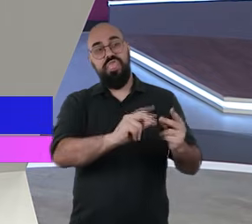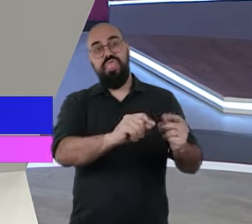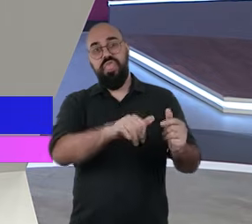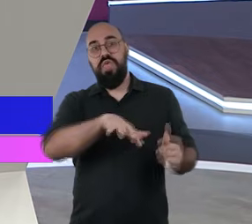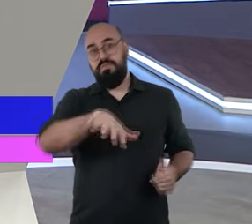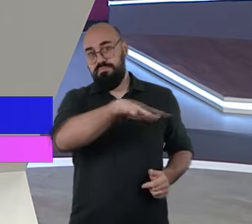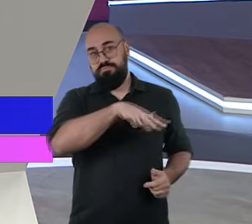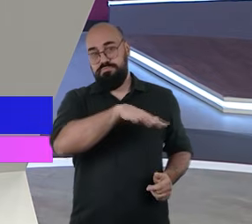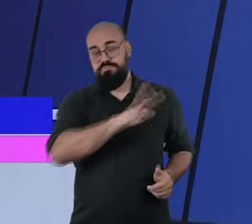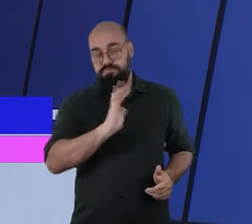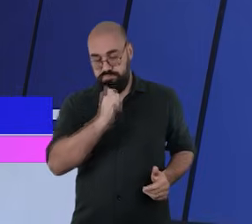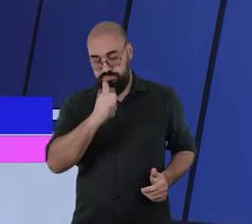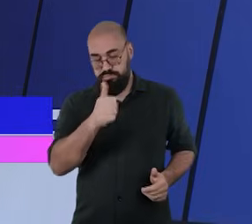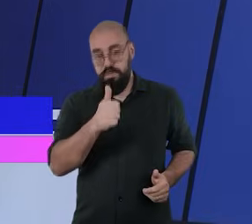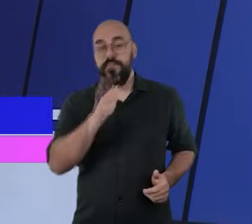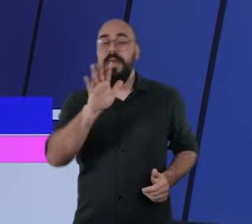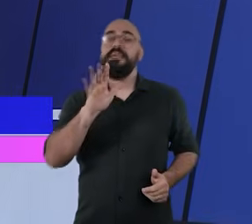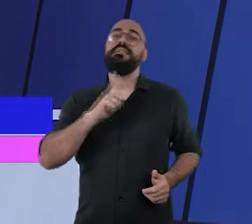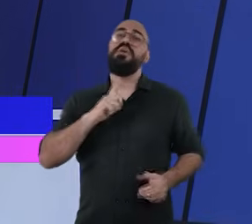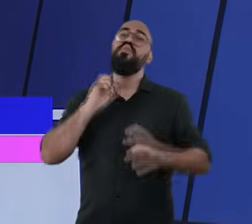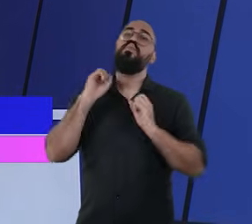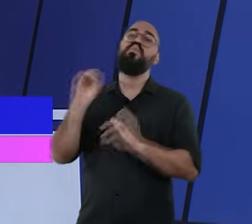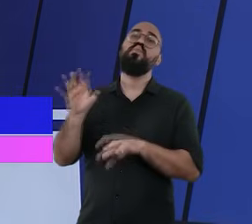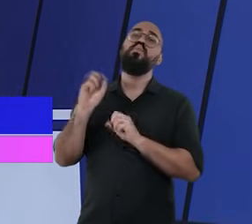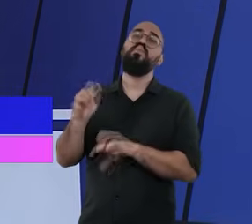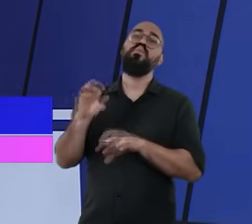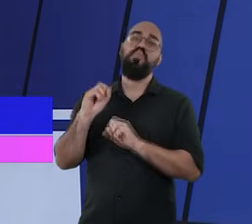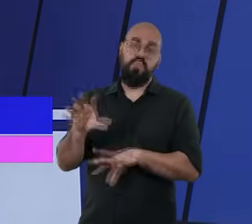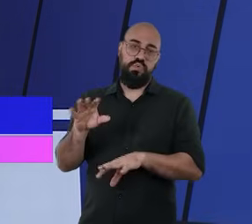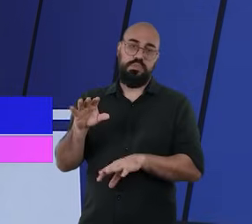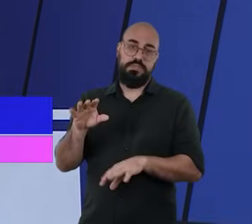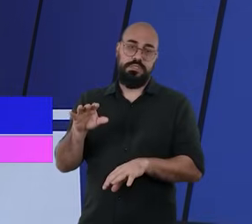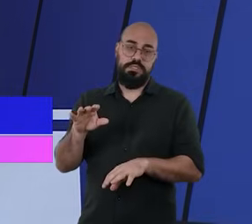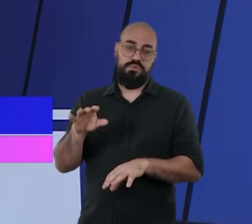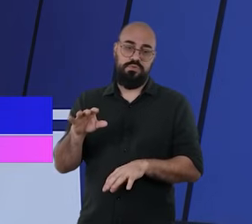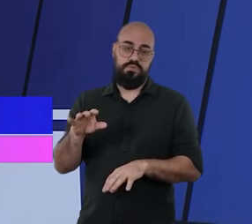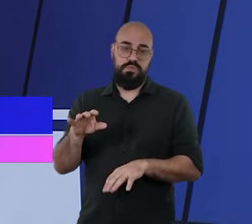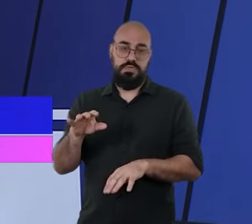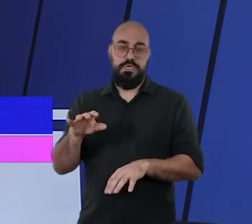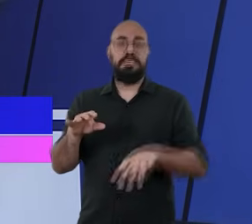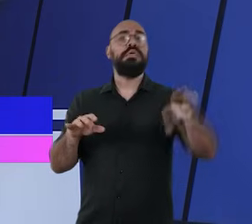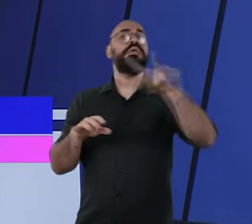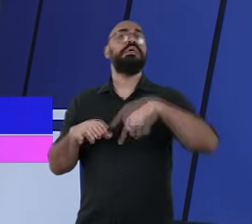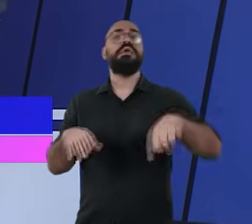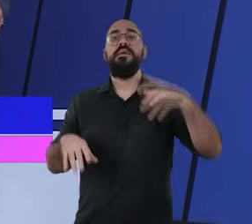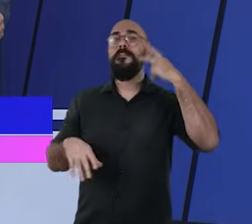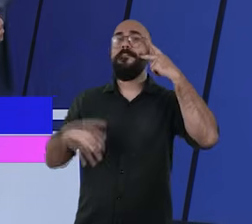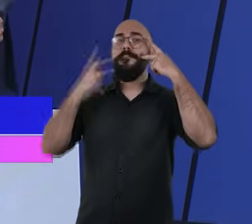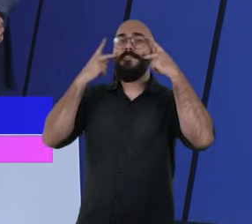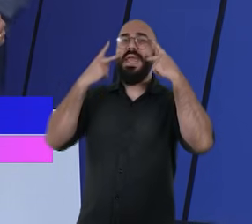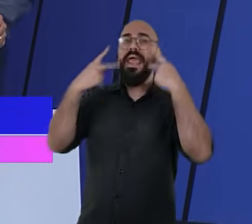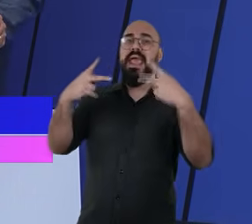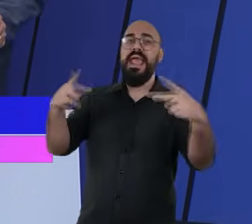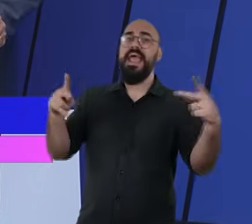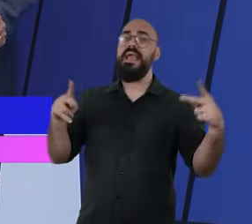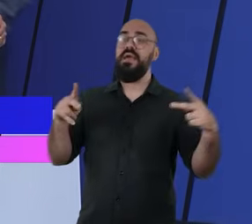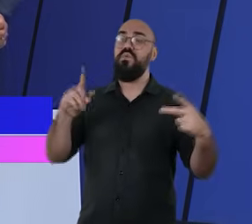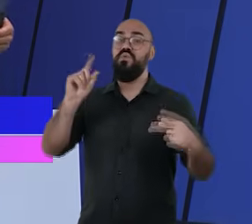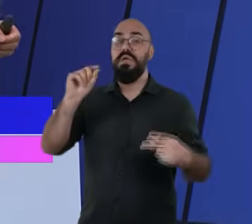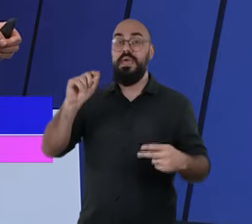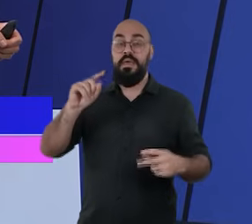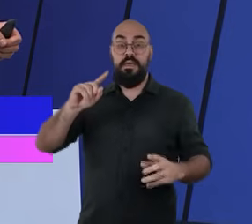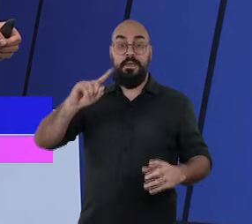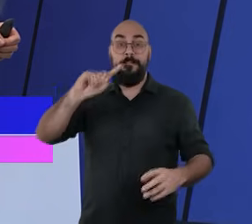situação. Existe uma doutrina que prega por aí que haverá um milênio de paz na